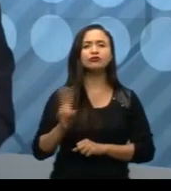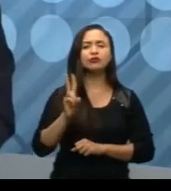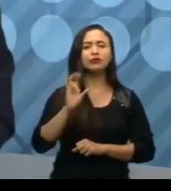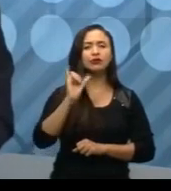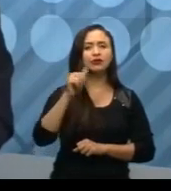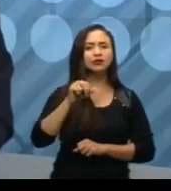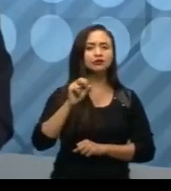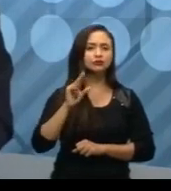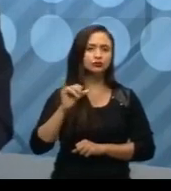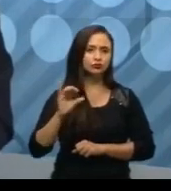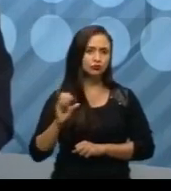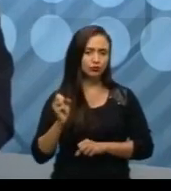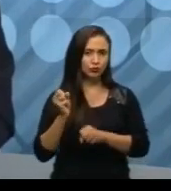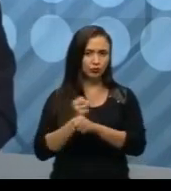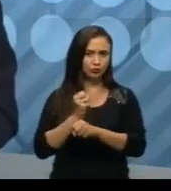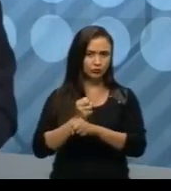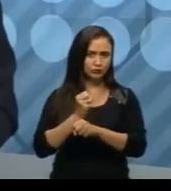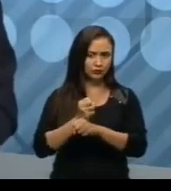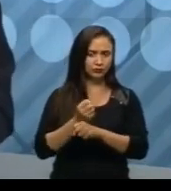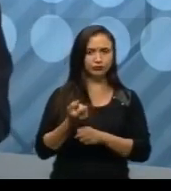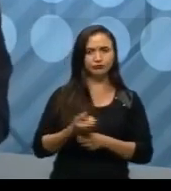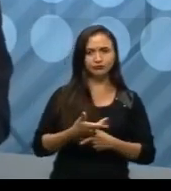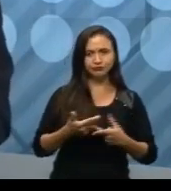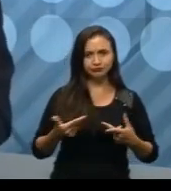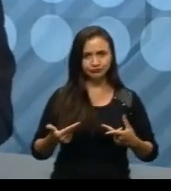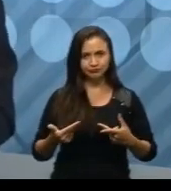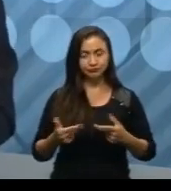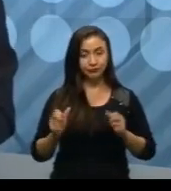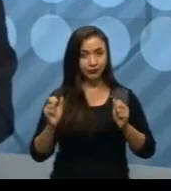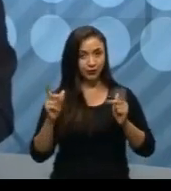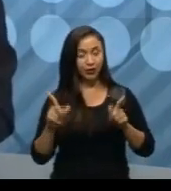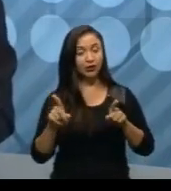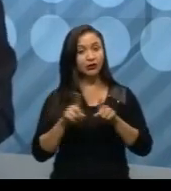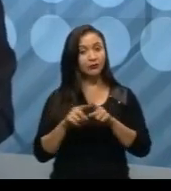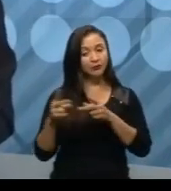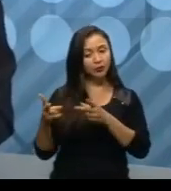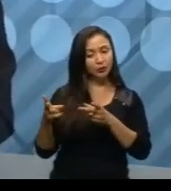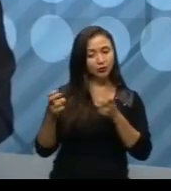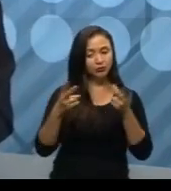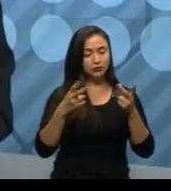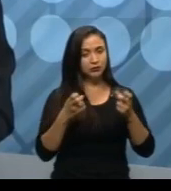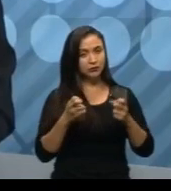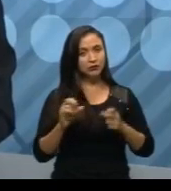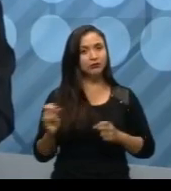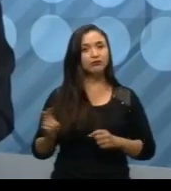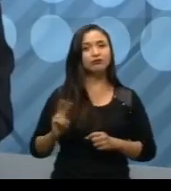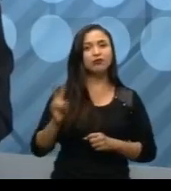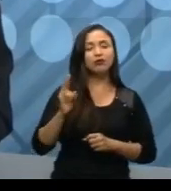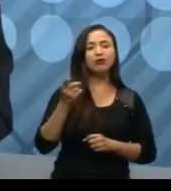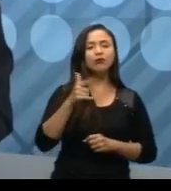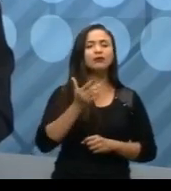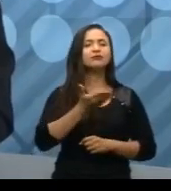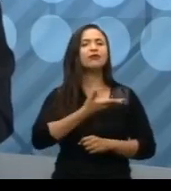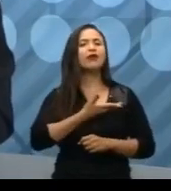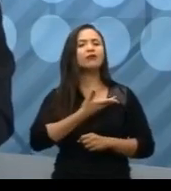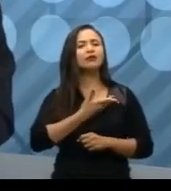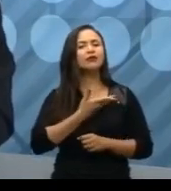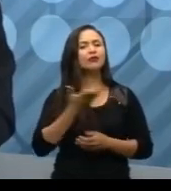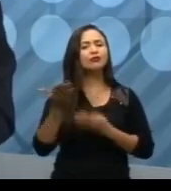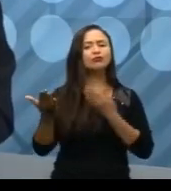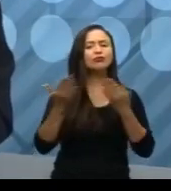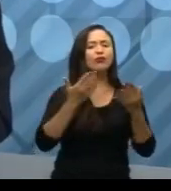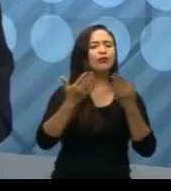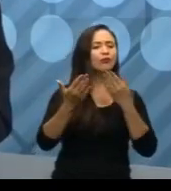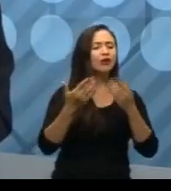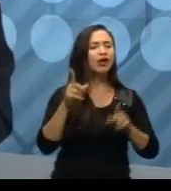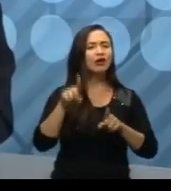da construção civil, ok? E assim, também observe com o valor que outros amigos chegaram. Às vezes a sua